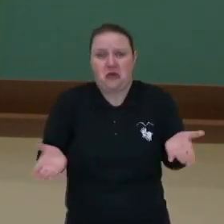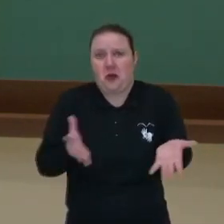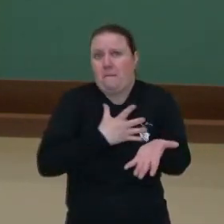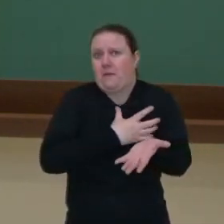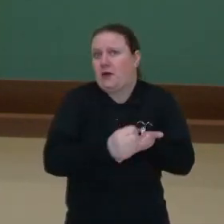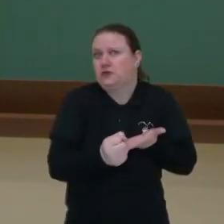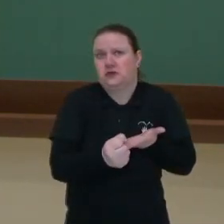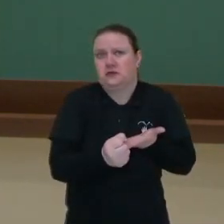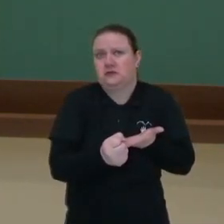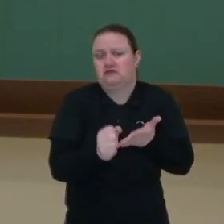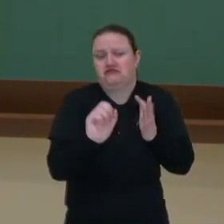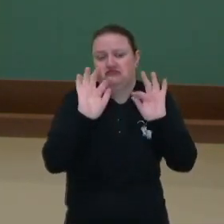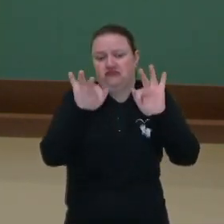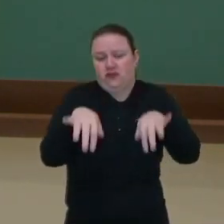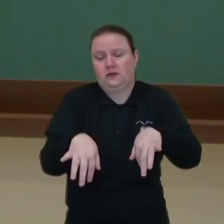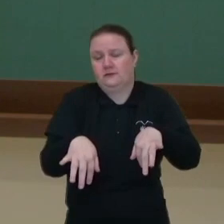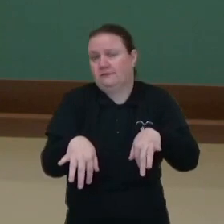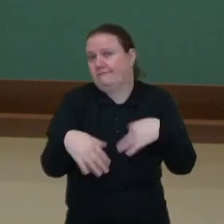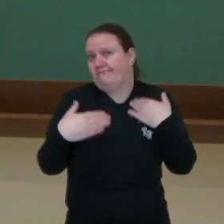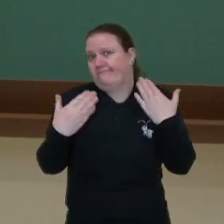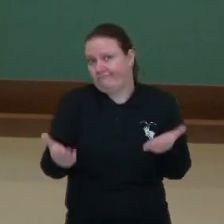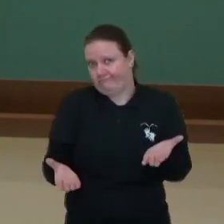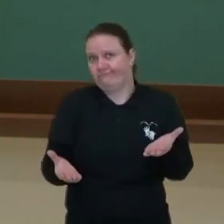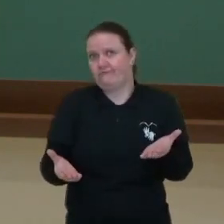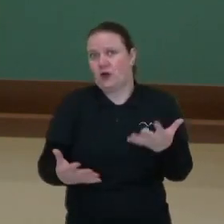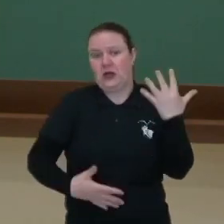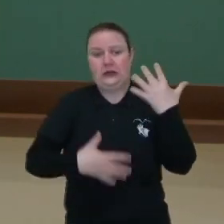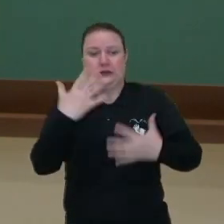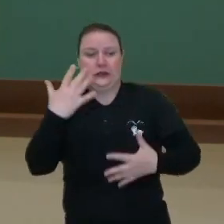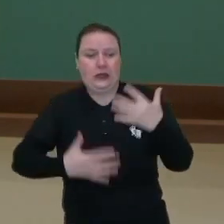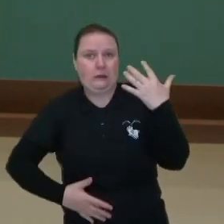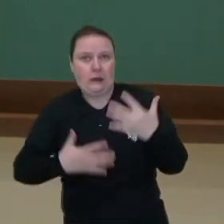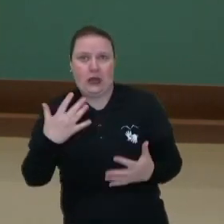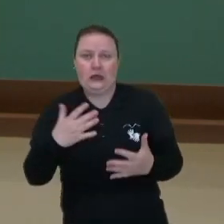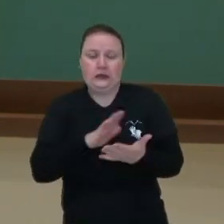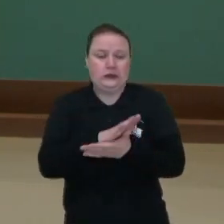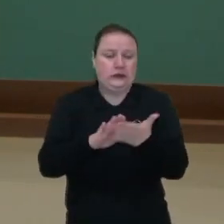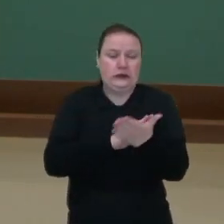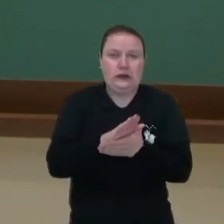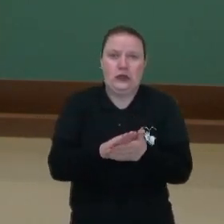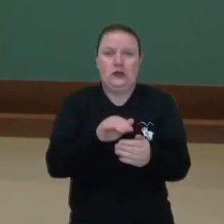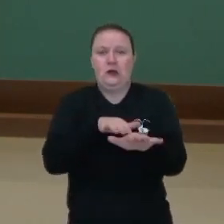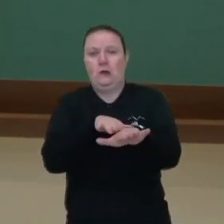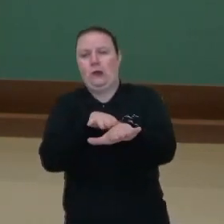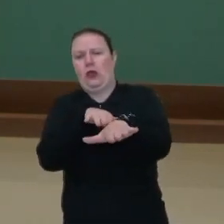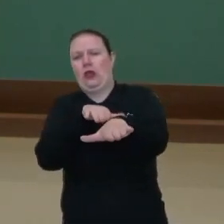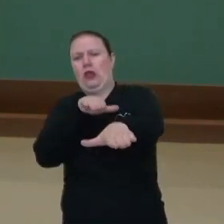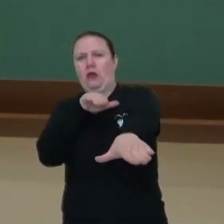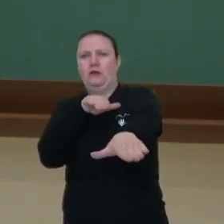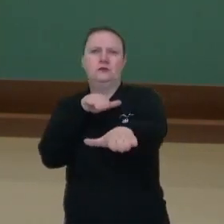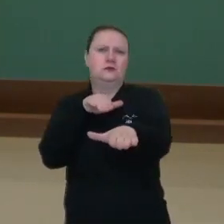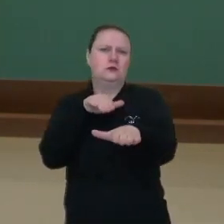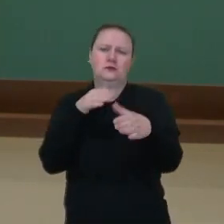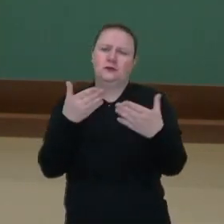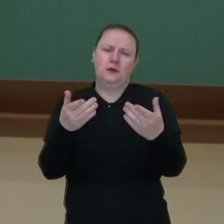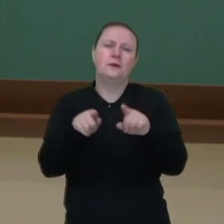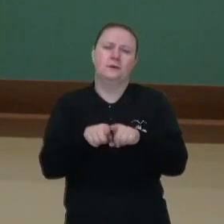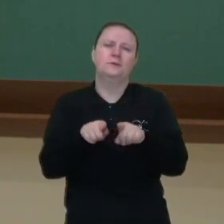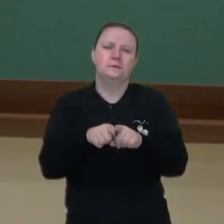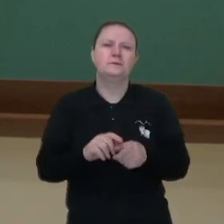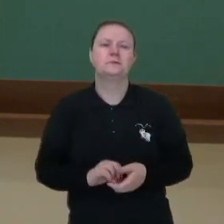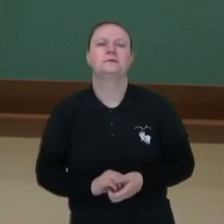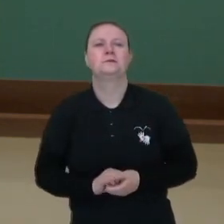sentido, né? Porque já não está atrapalhando, por exemplo, o trânsito numa determinada região. Perfeito? Então, vamos